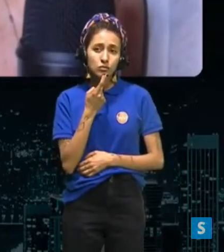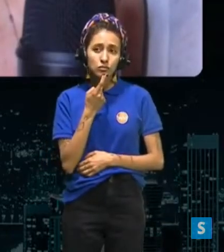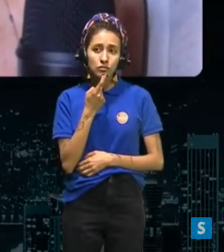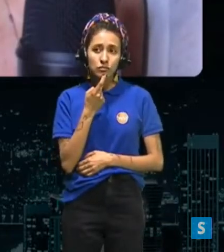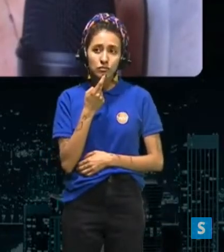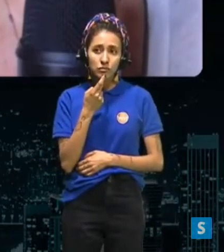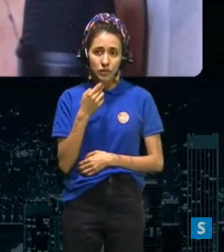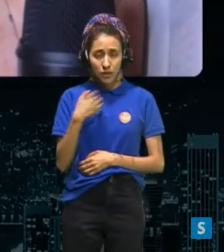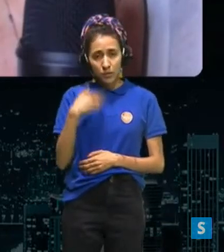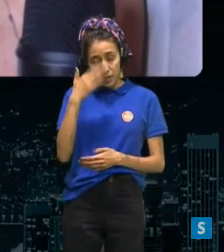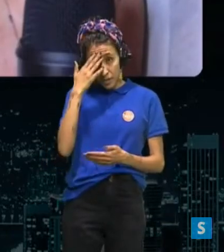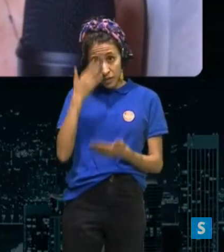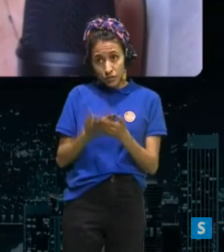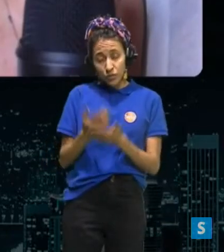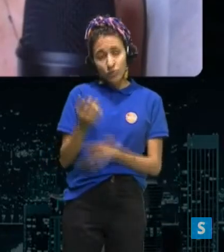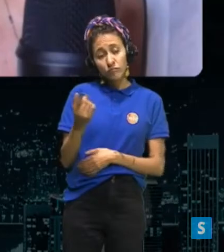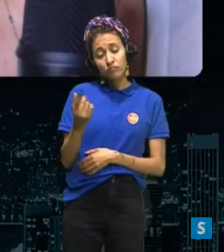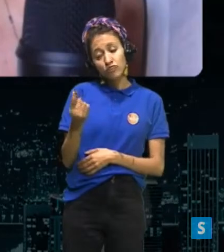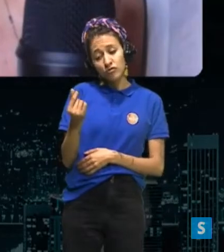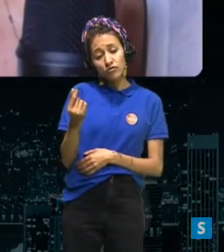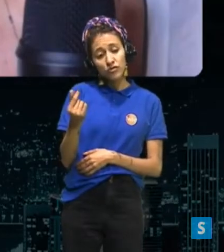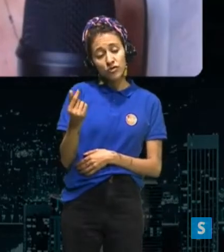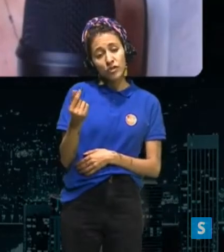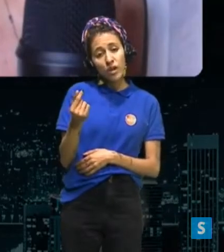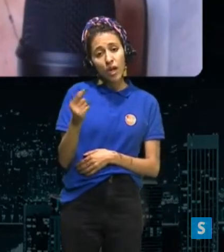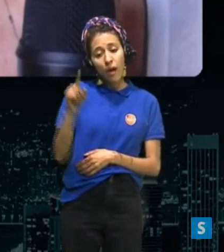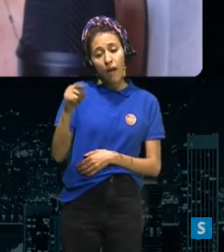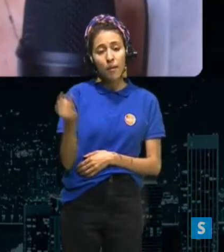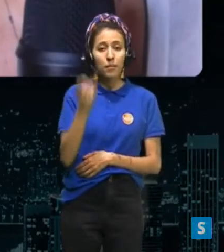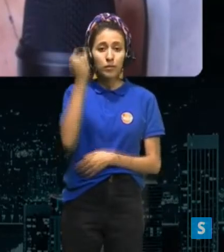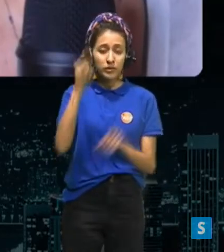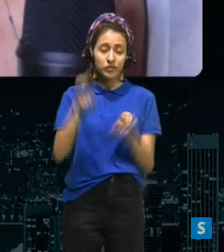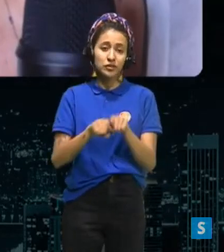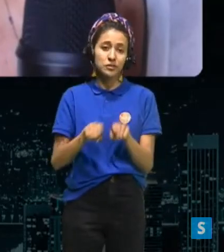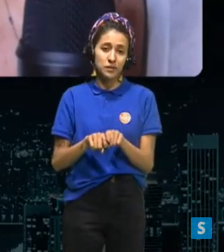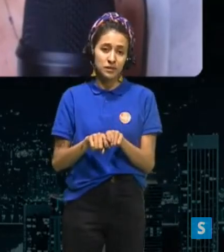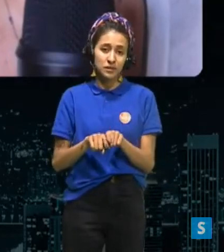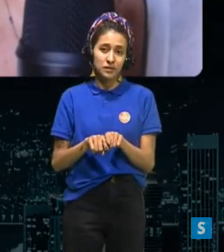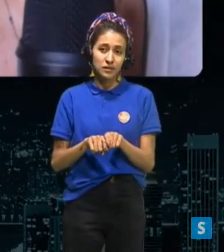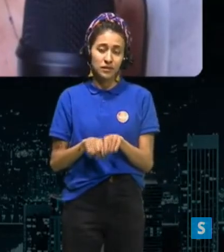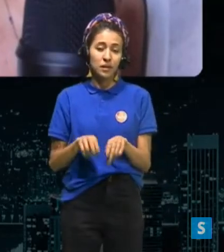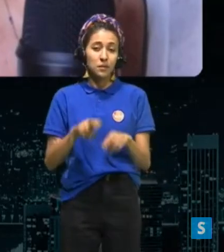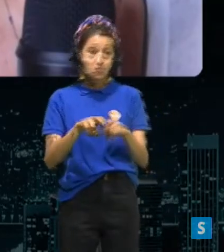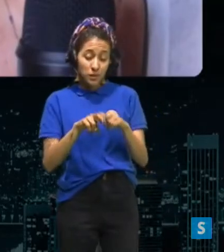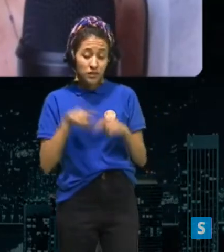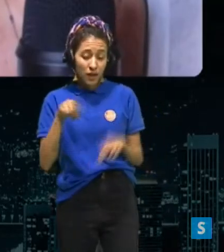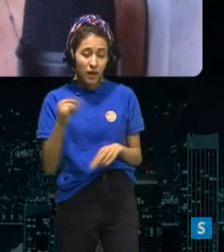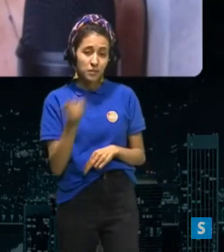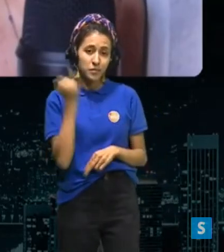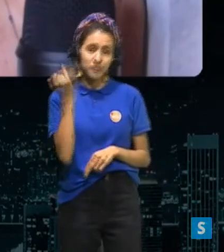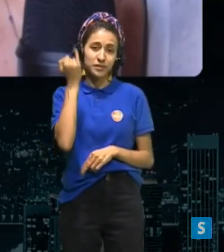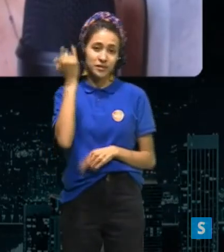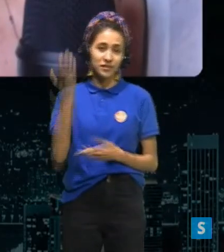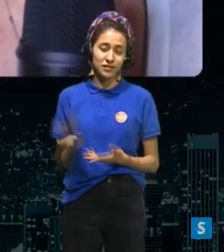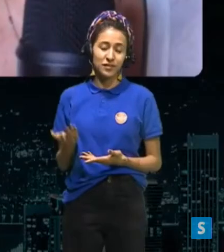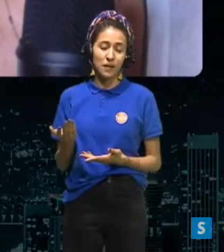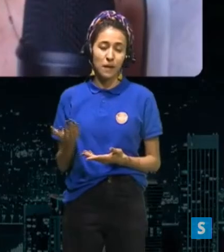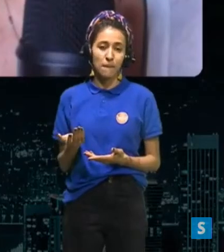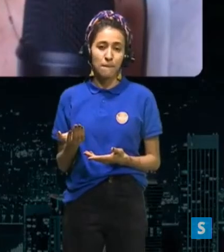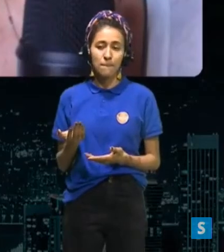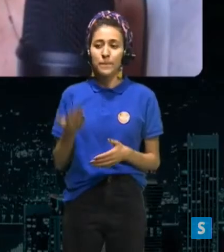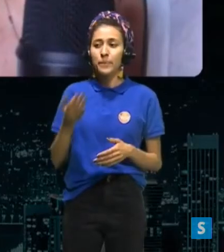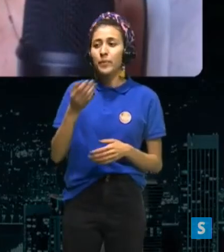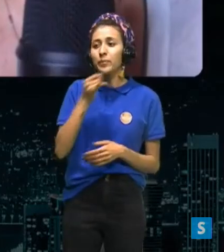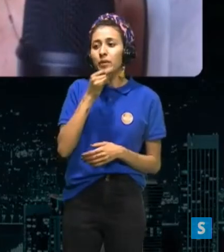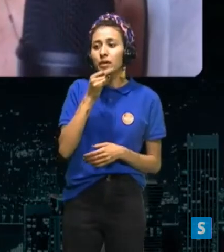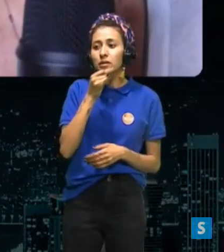caixinhas que a gente quer marcar ali é por isso que a baía uma parte tão importante da equipe posso dizer isso porque muitas vezes